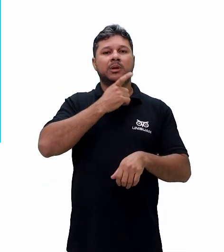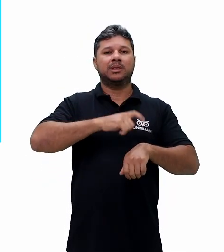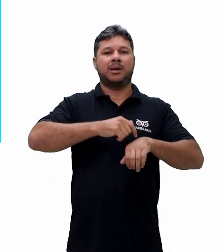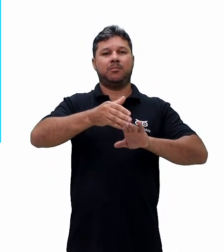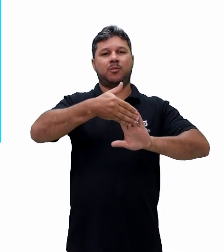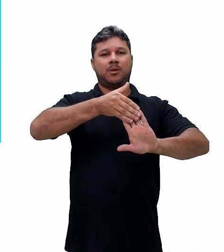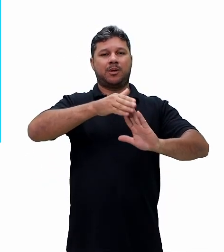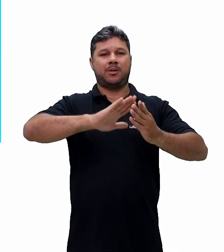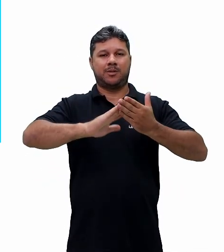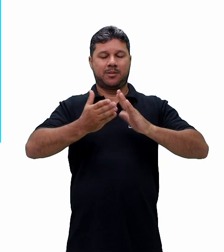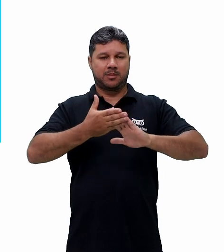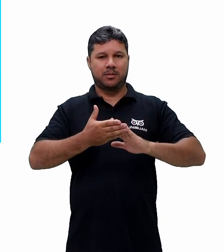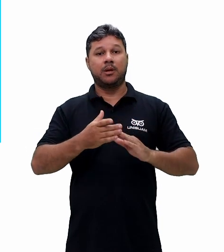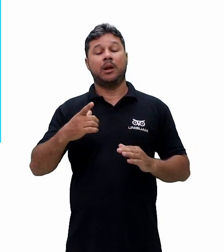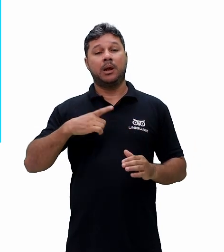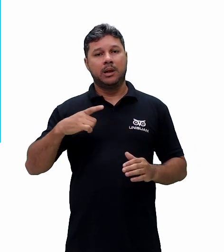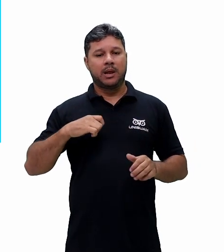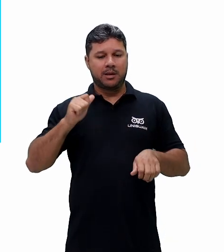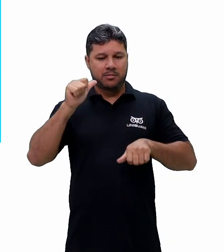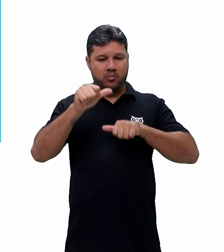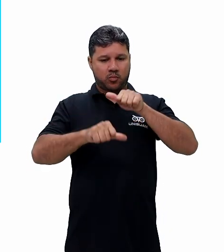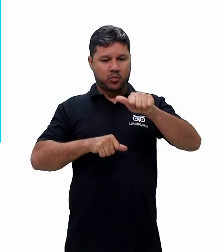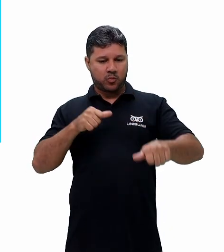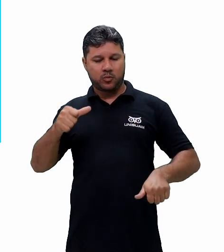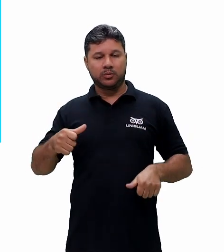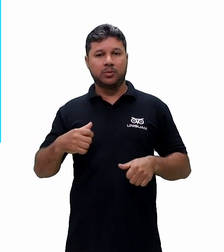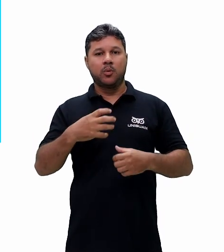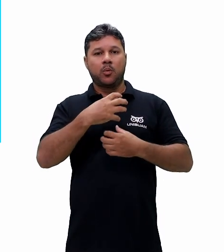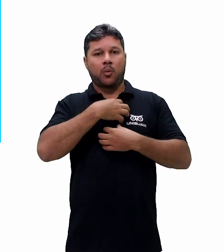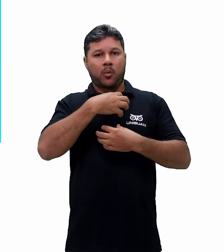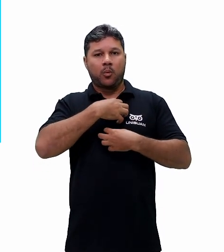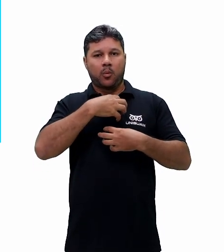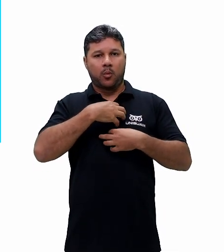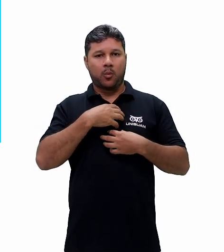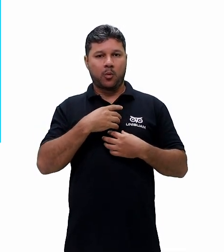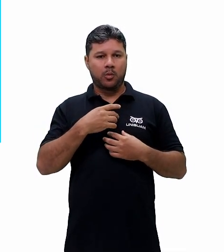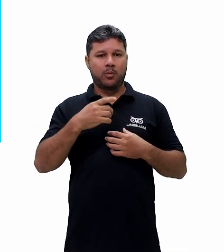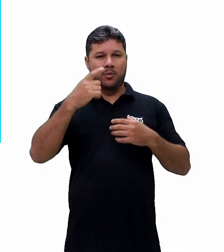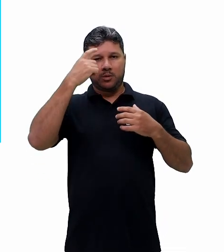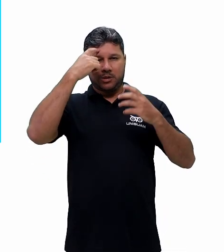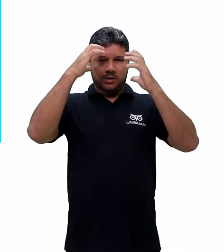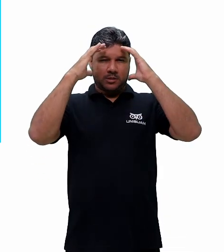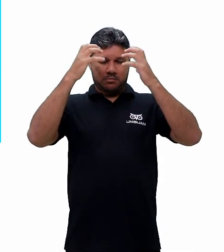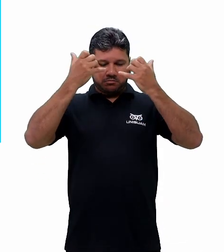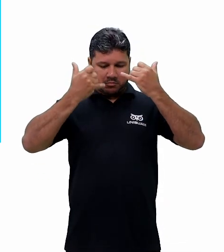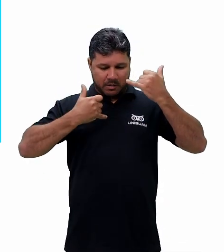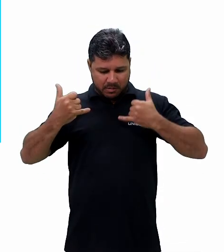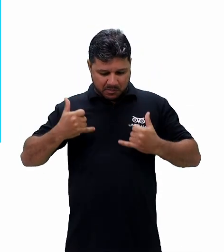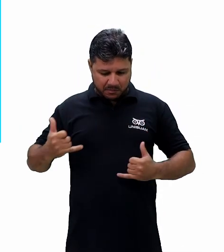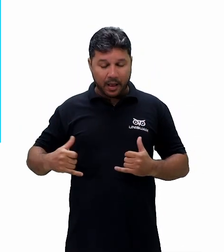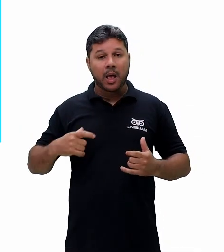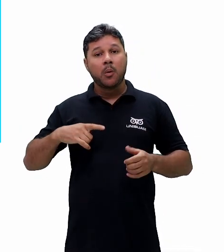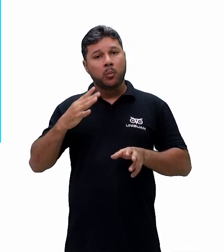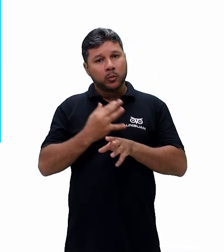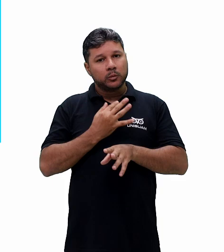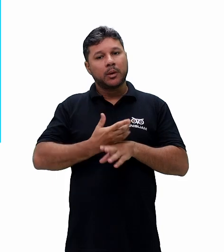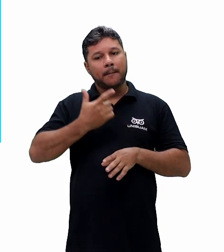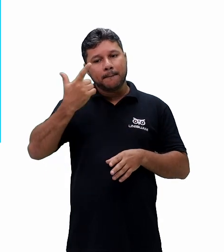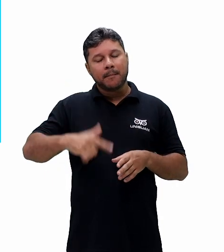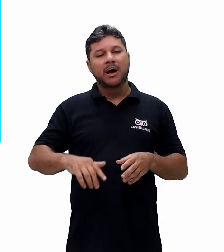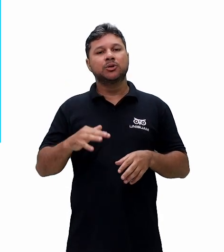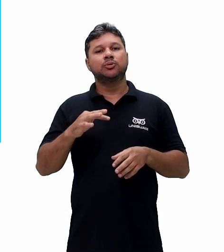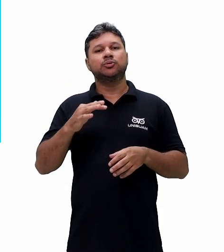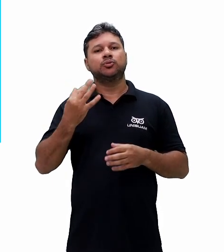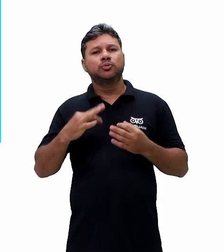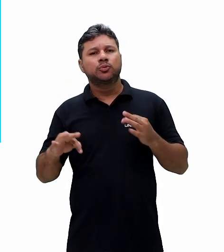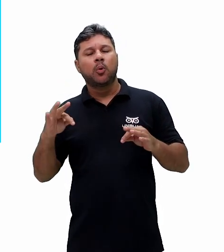ao alongamento, ou seja, há uma alteração na sinalização dos nociceptores e o indivíduo ele